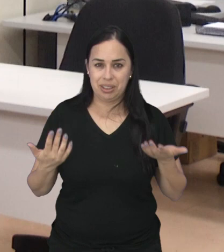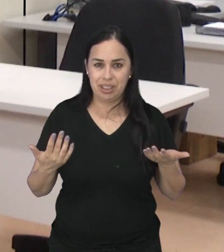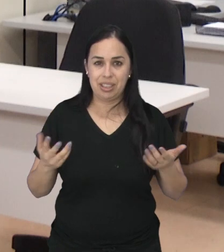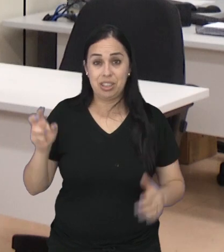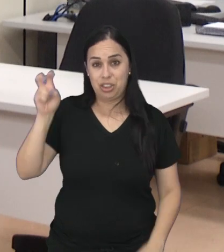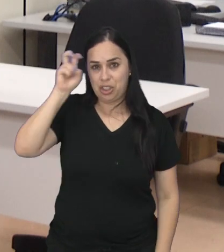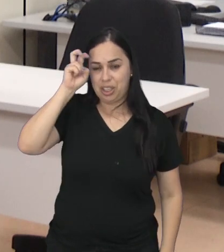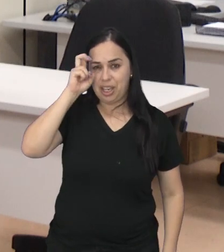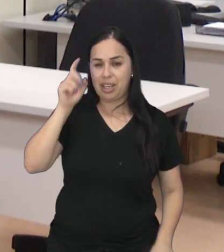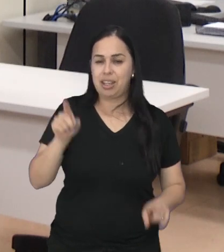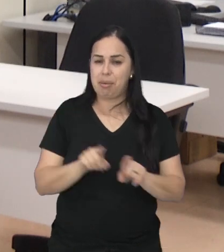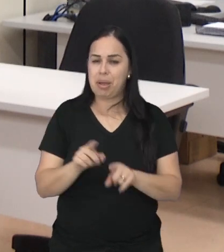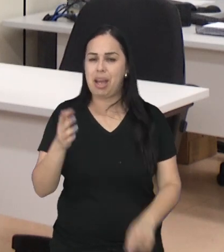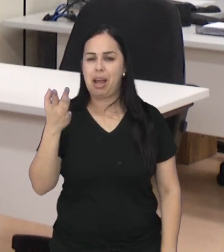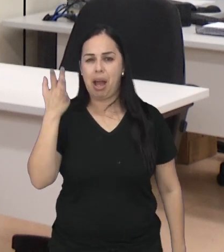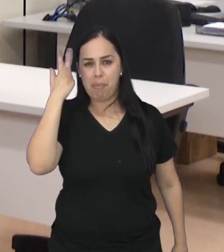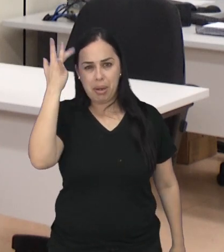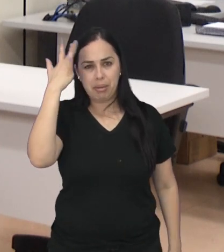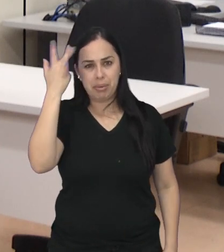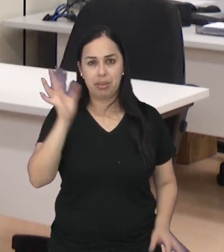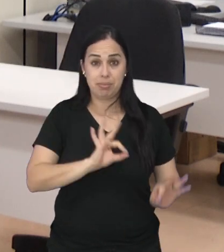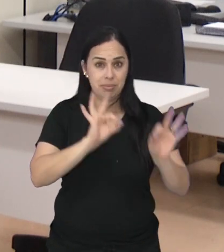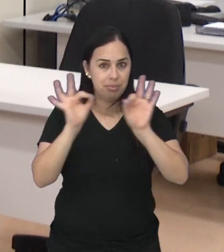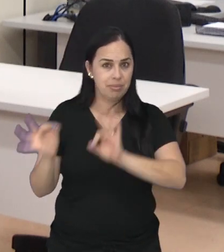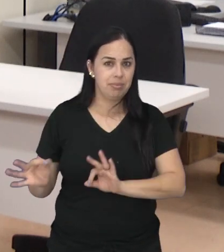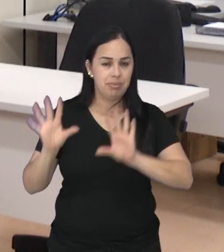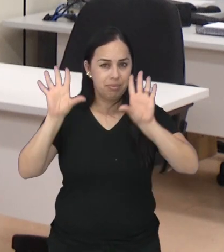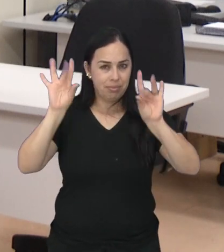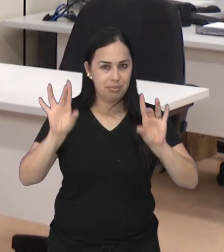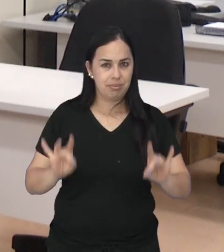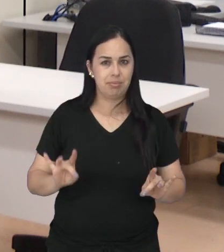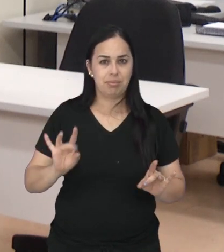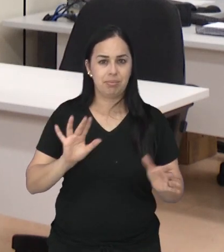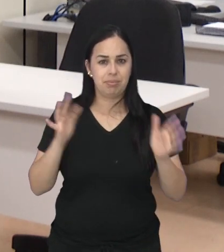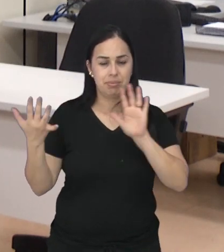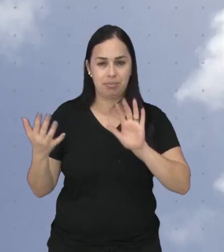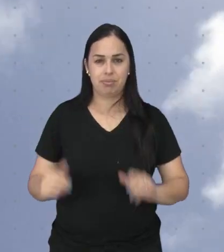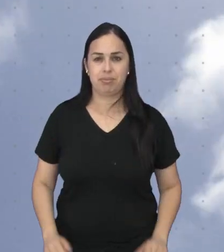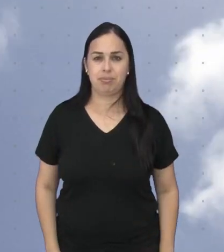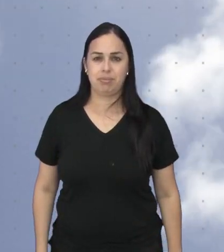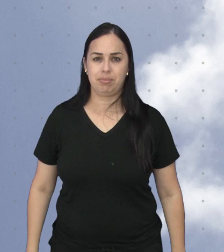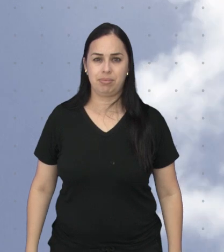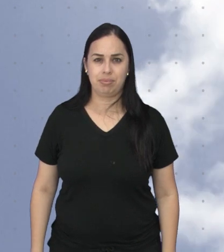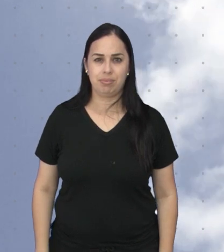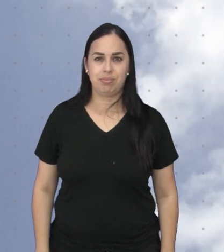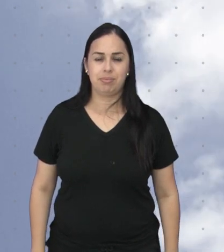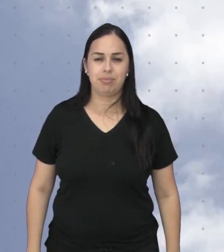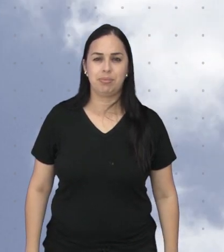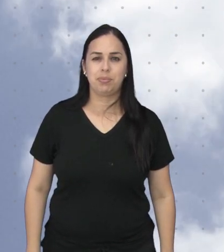nesta tarde de quinta e também nesta sexta-feira. Confira aí os detalhes na previsão.